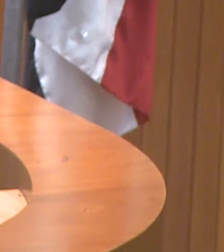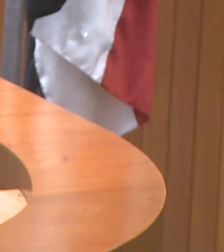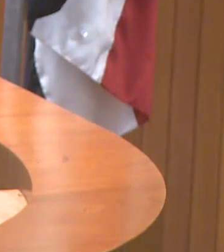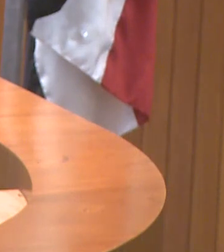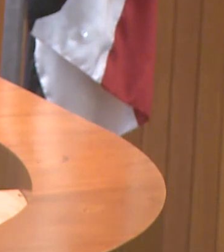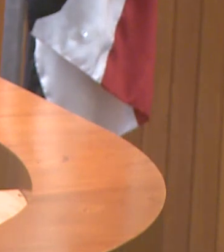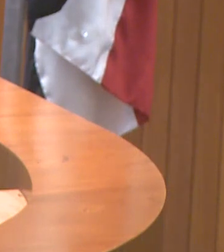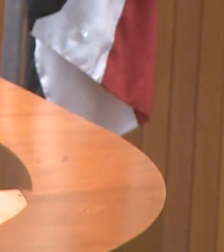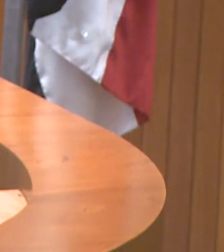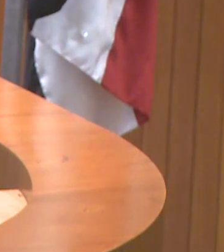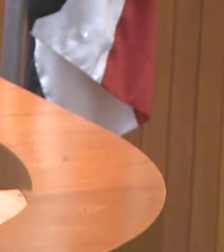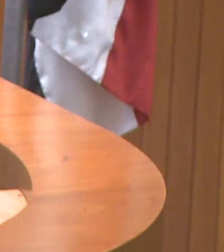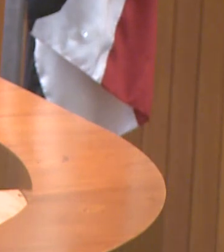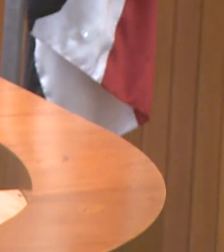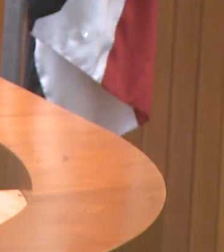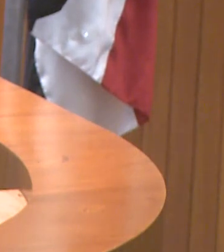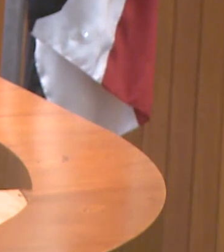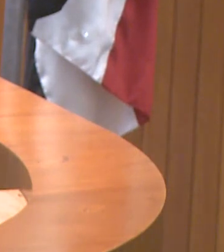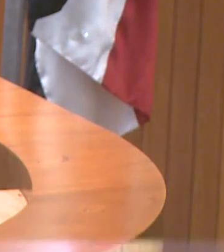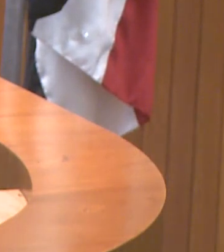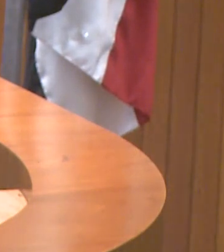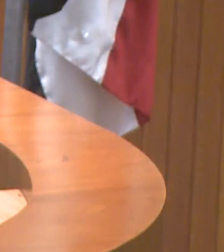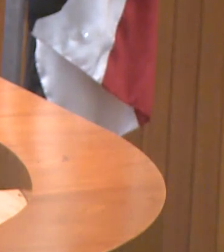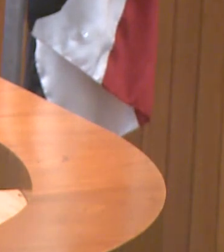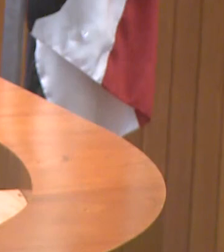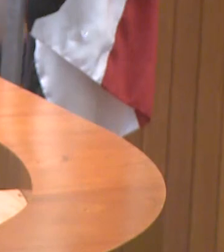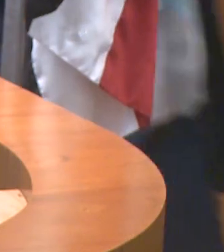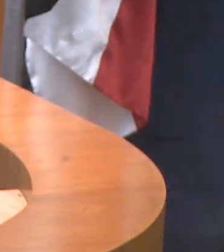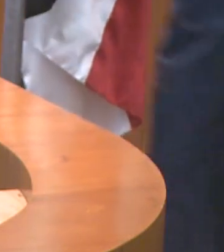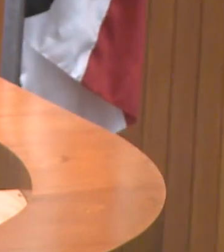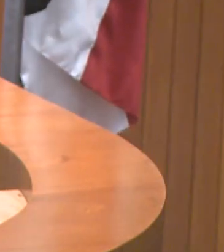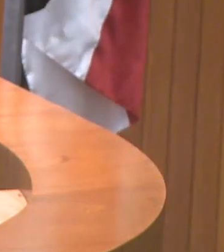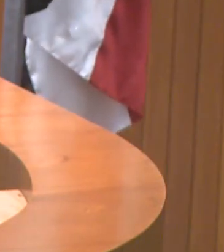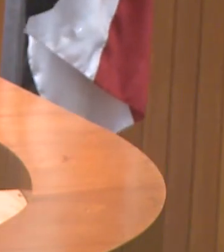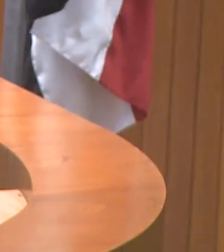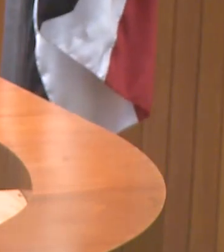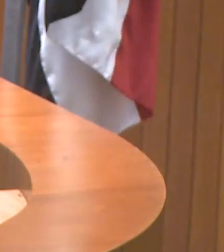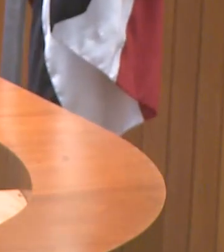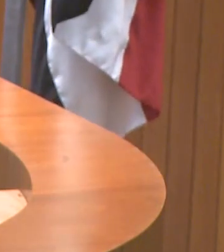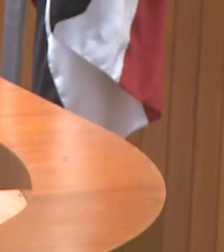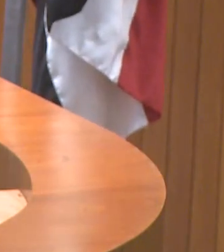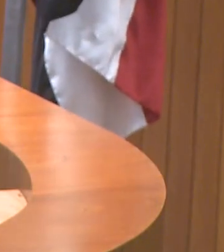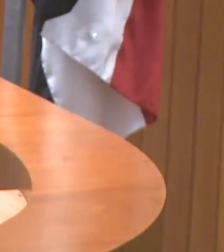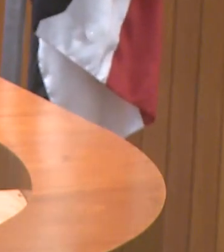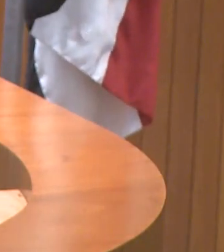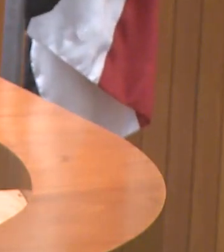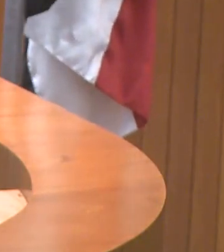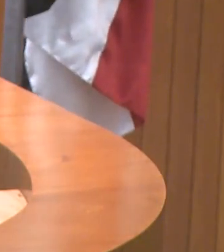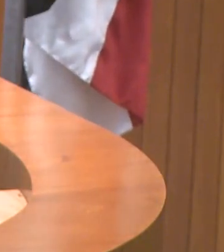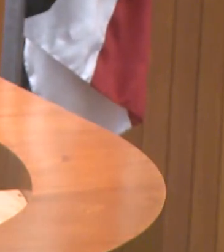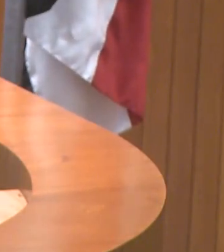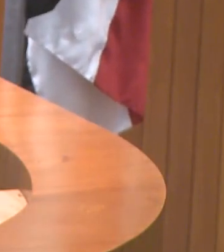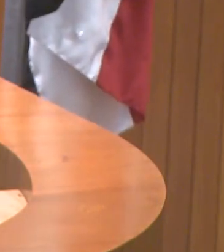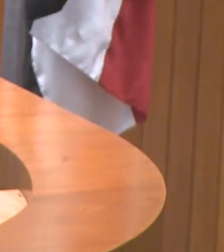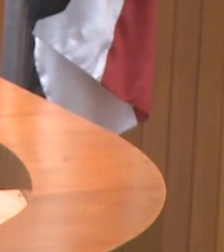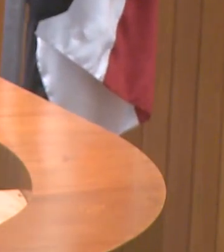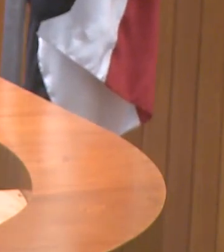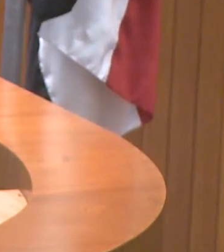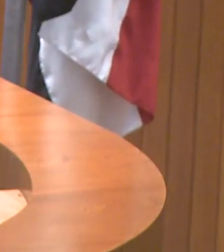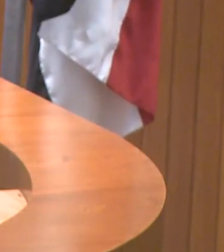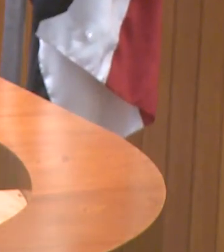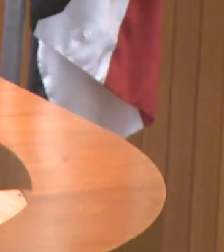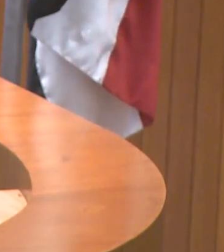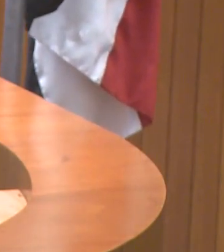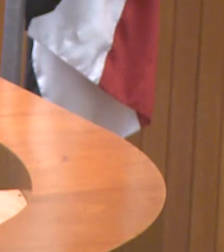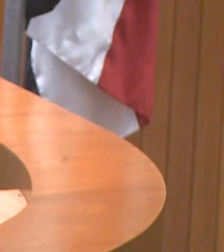é a respeitabilidade, a convivência, embora nós saibamos que a heterogeneidade